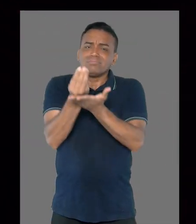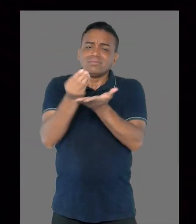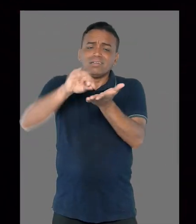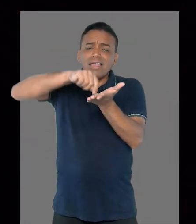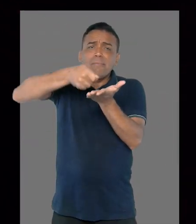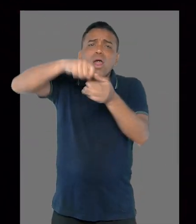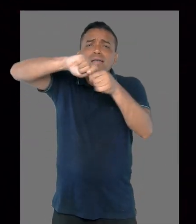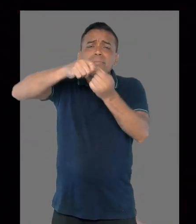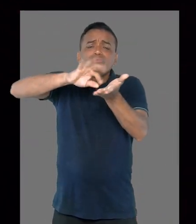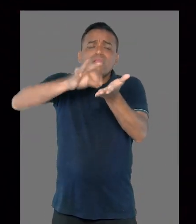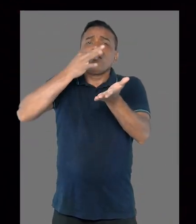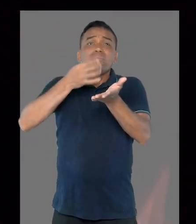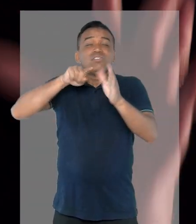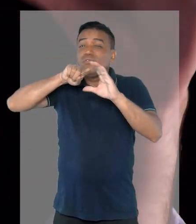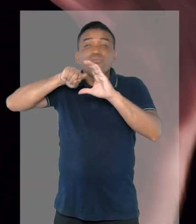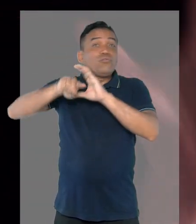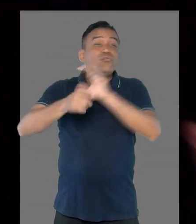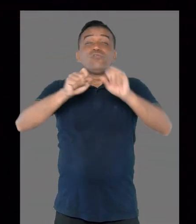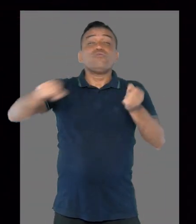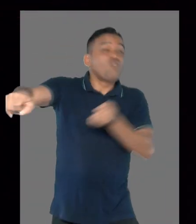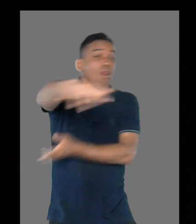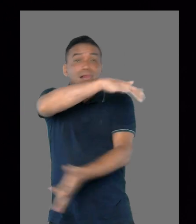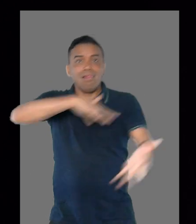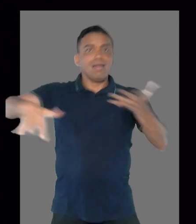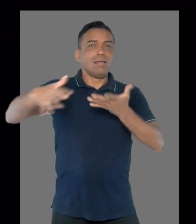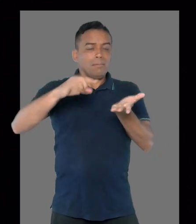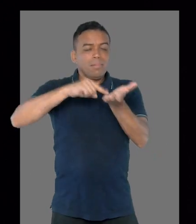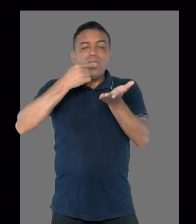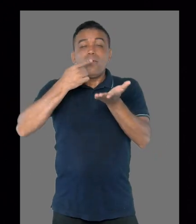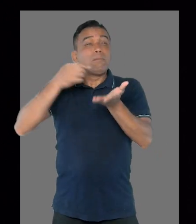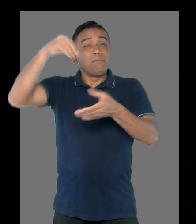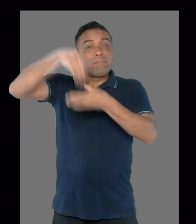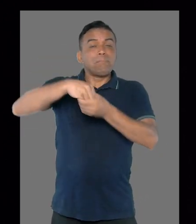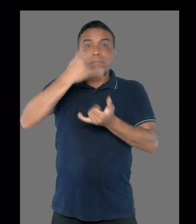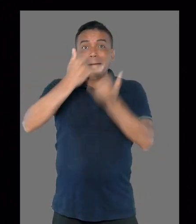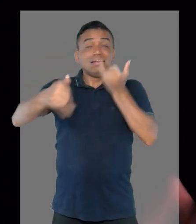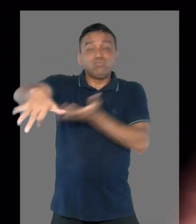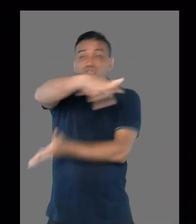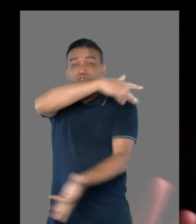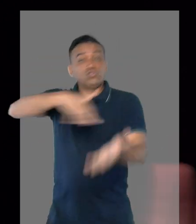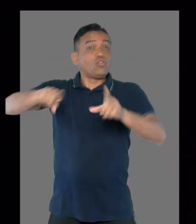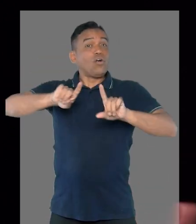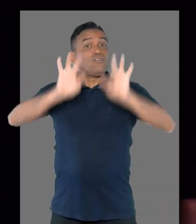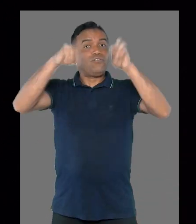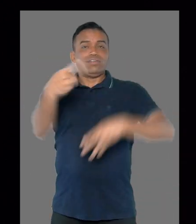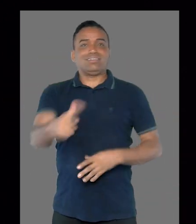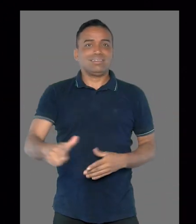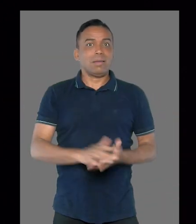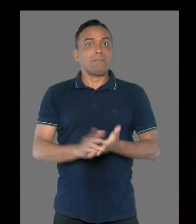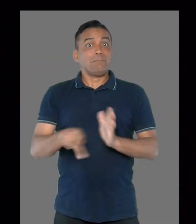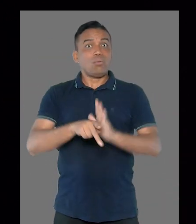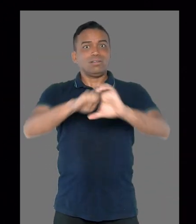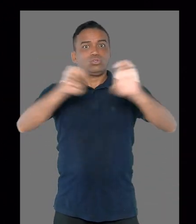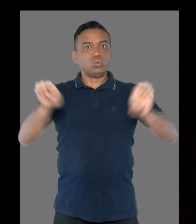infinito. Mariazinha dá cá um pito, pois neste pito contém o infinito. Então, acho que essa estrutura também é fundamental